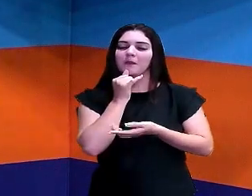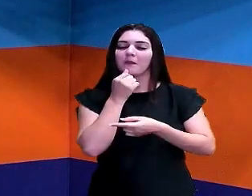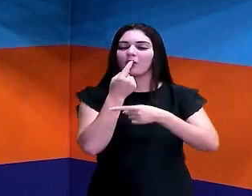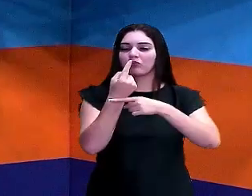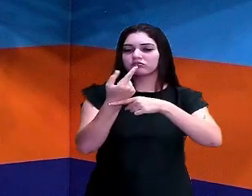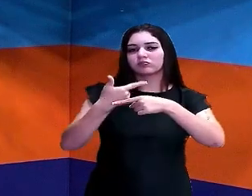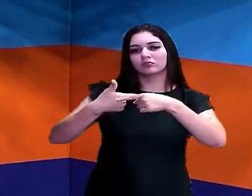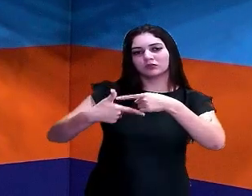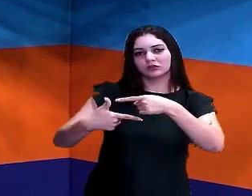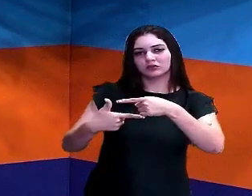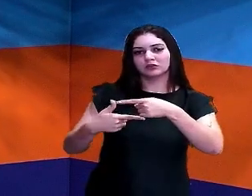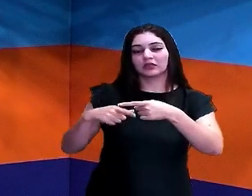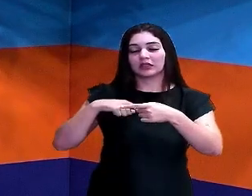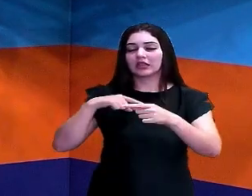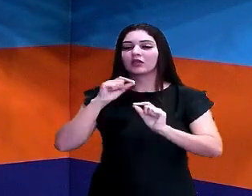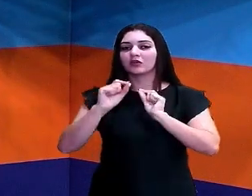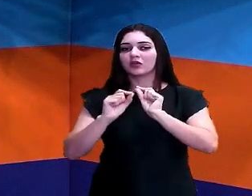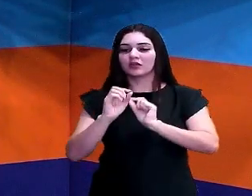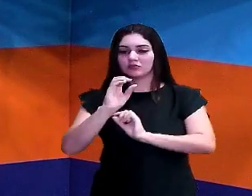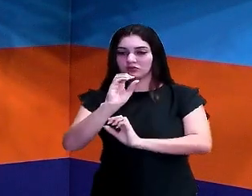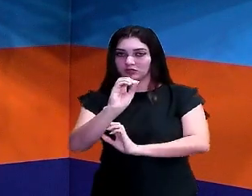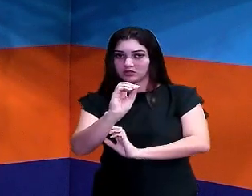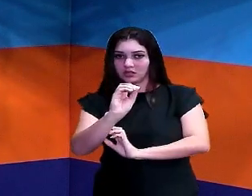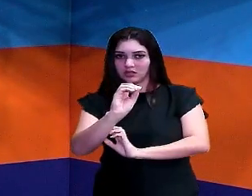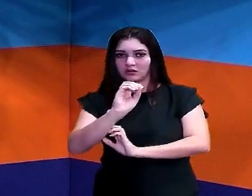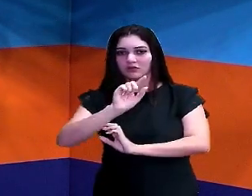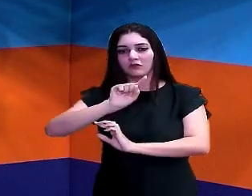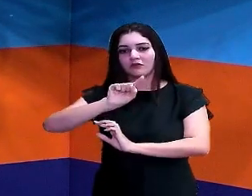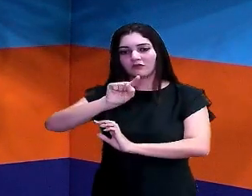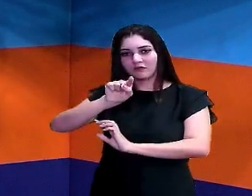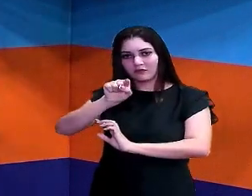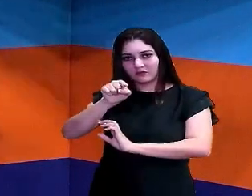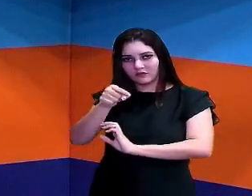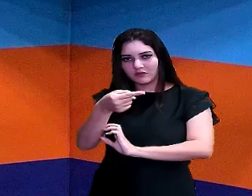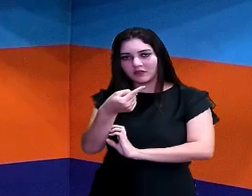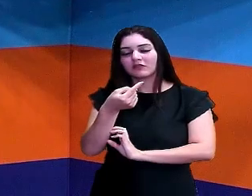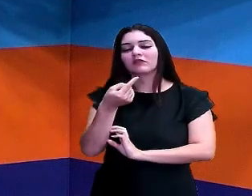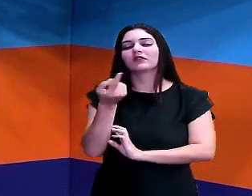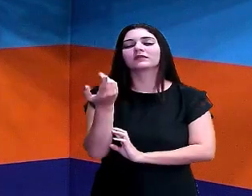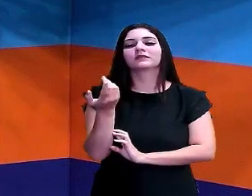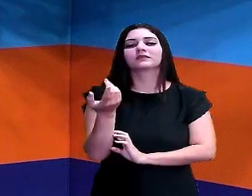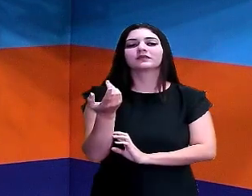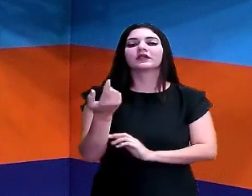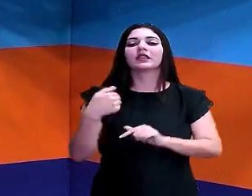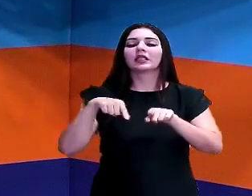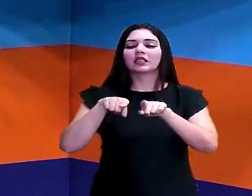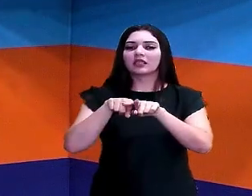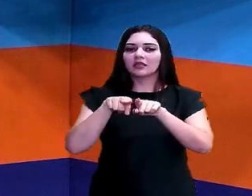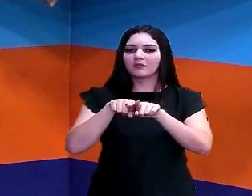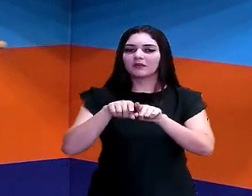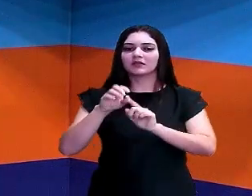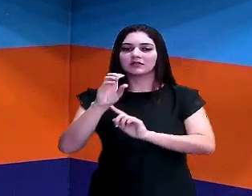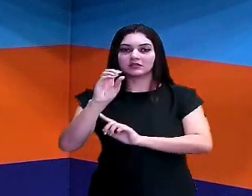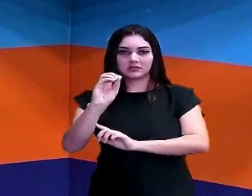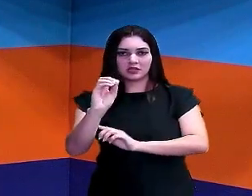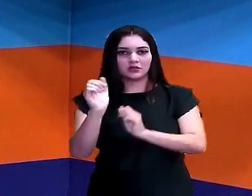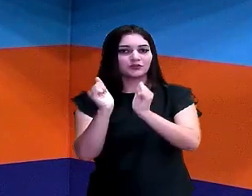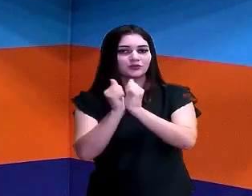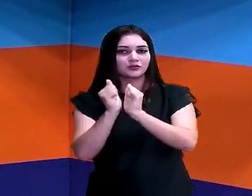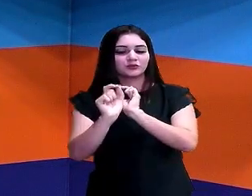faço? Acrescento 0, no quociente, né? Acrescento um 0 lá junto